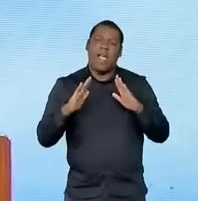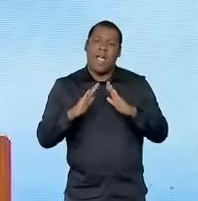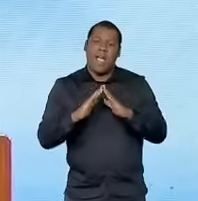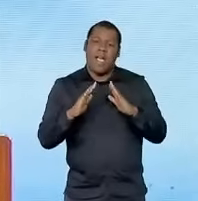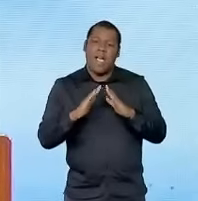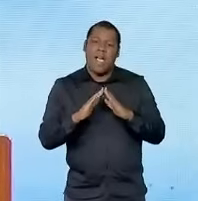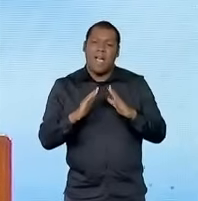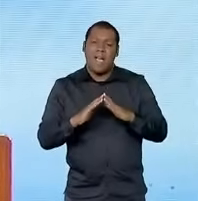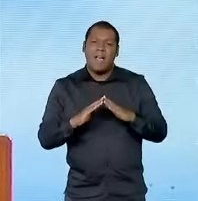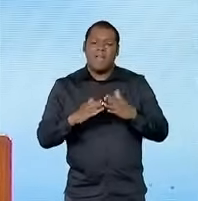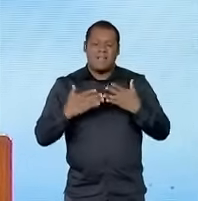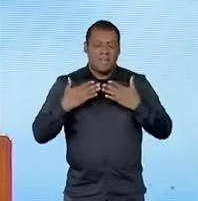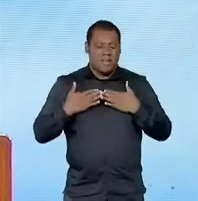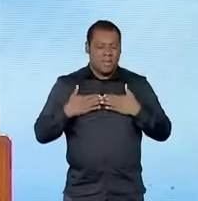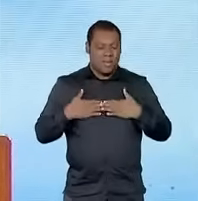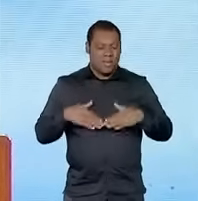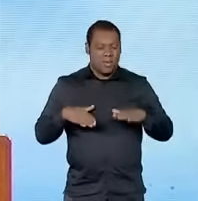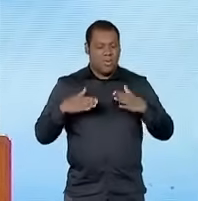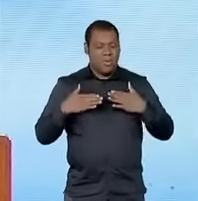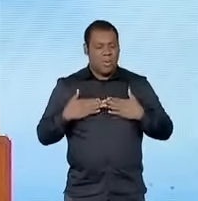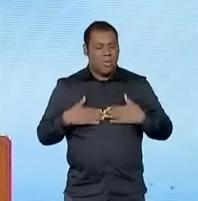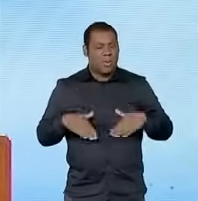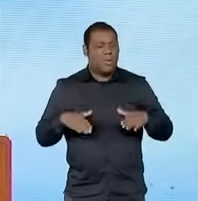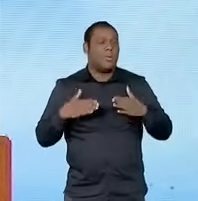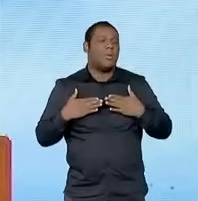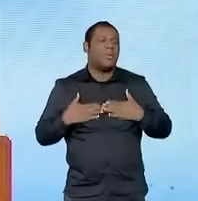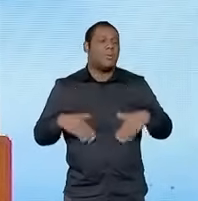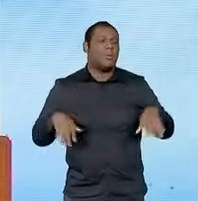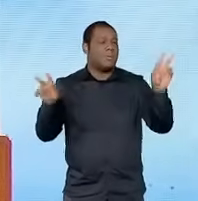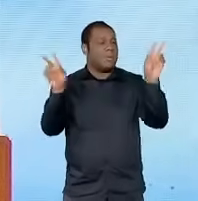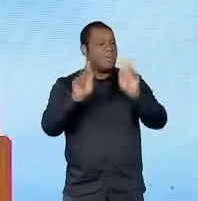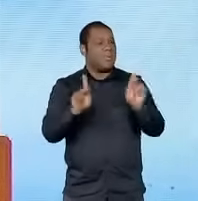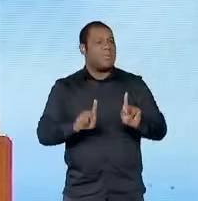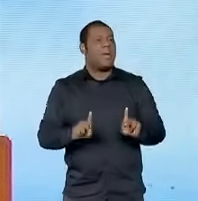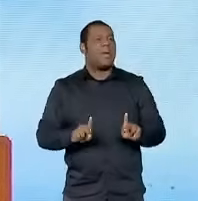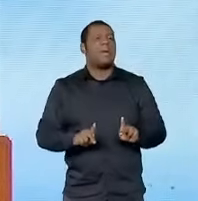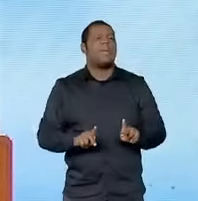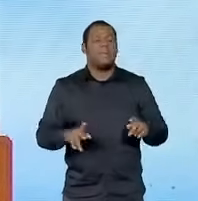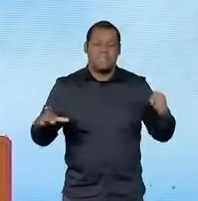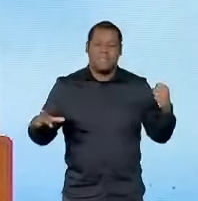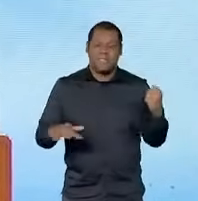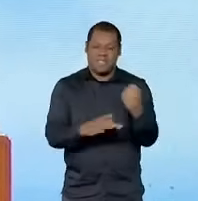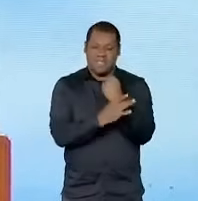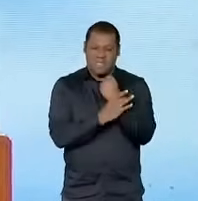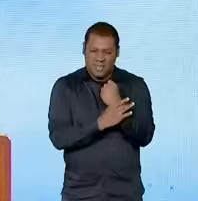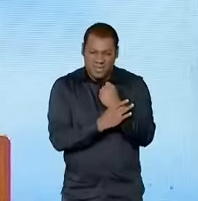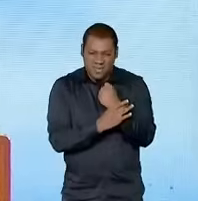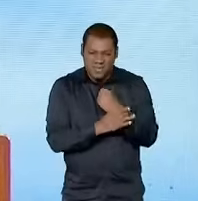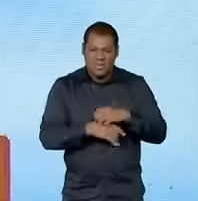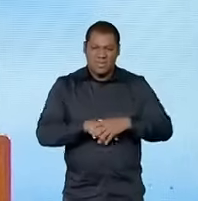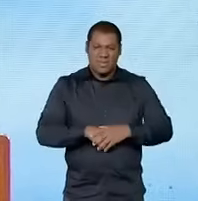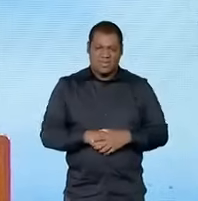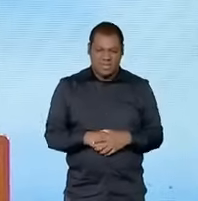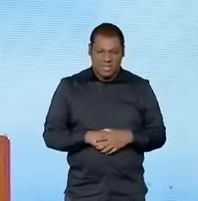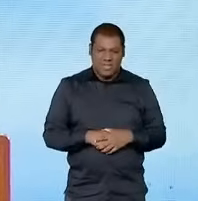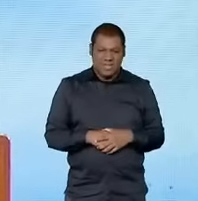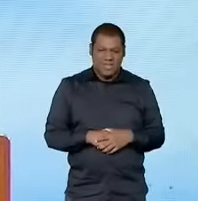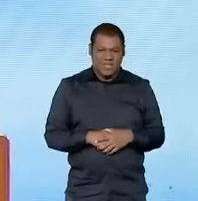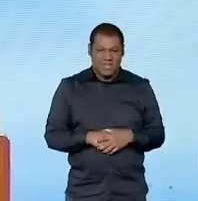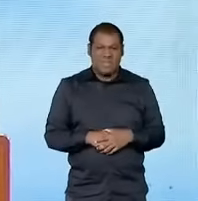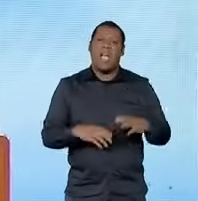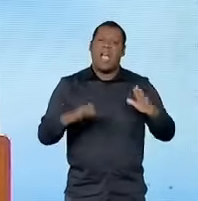aconchego, literalmente nosso porto seguro, que nos protege das lidas diárias, que